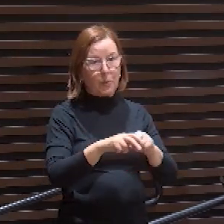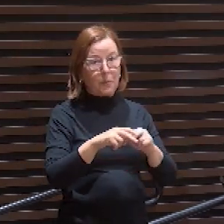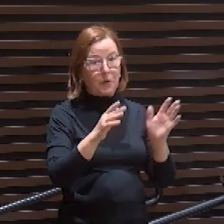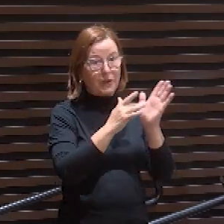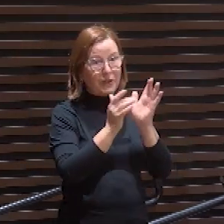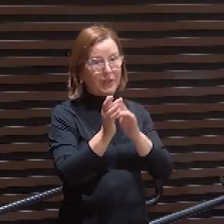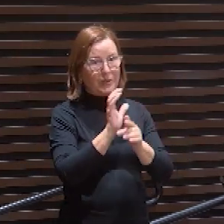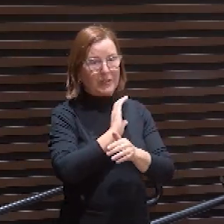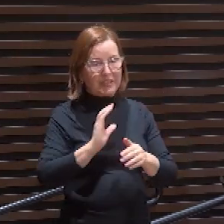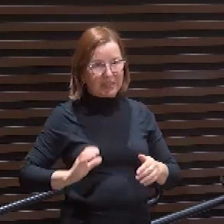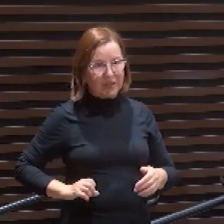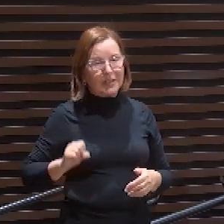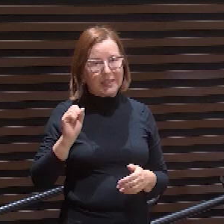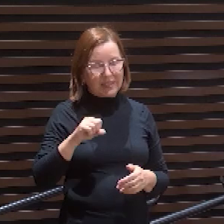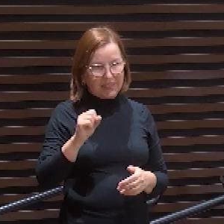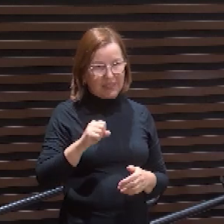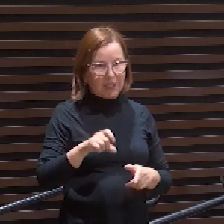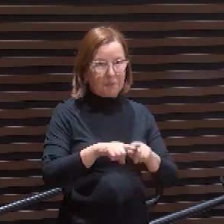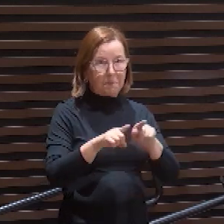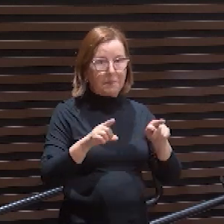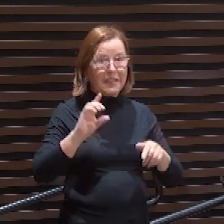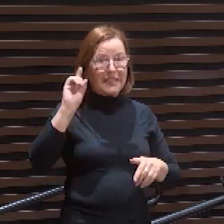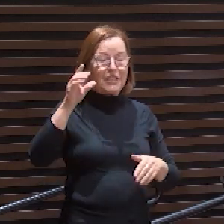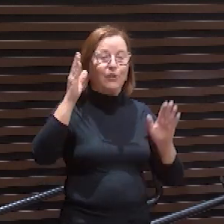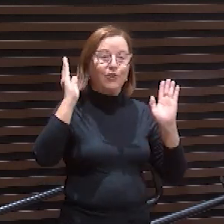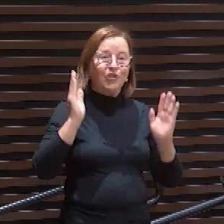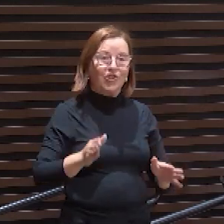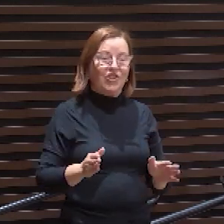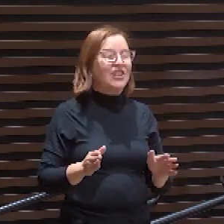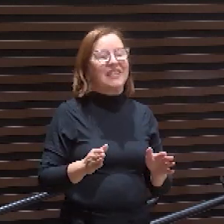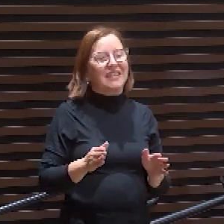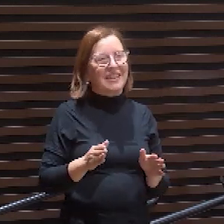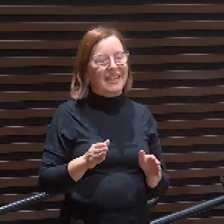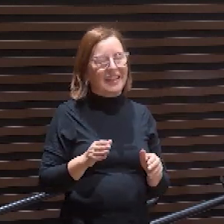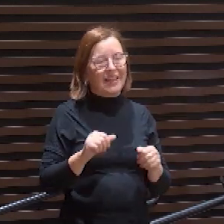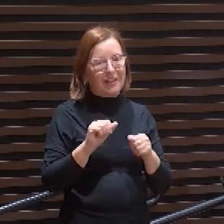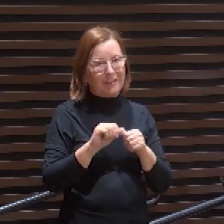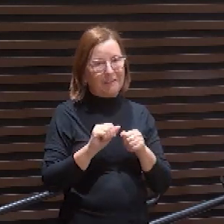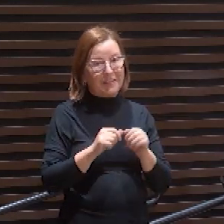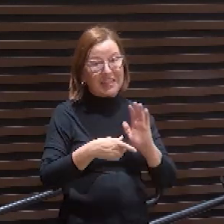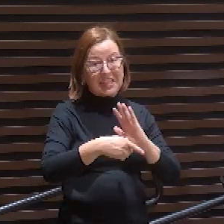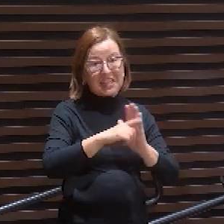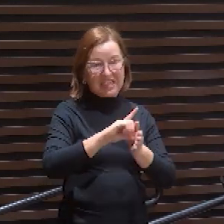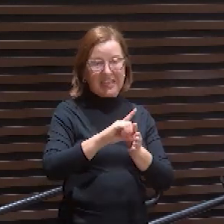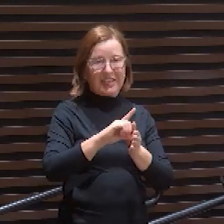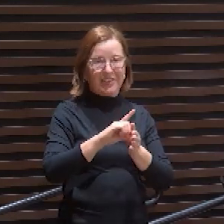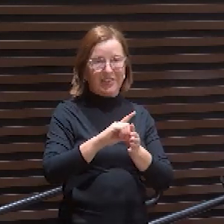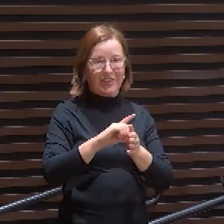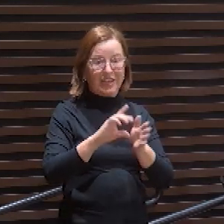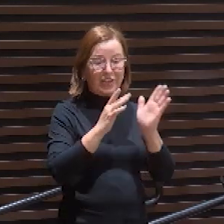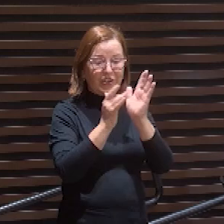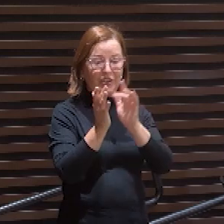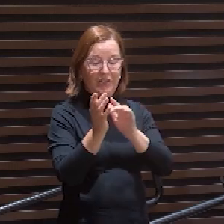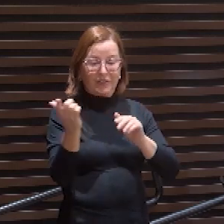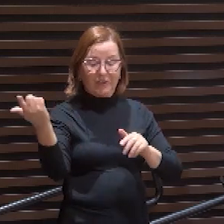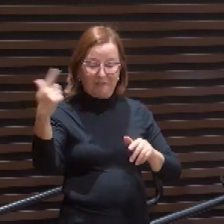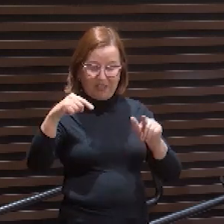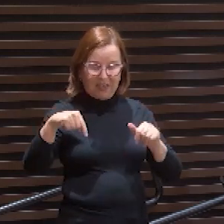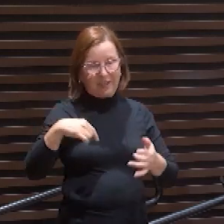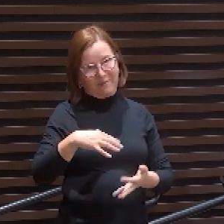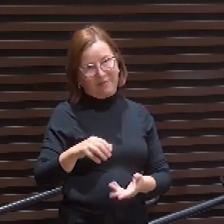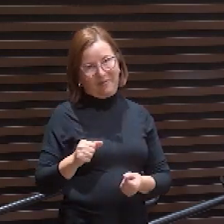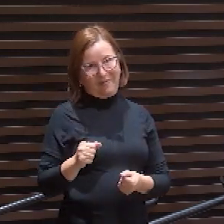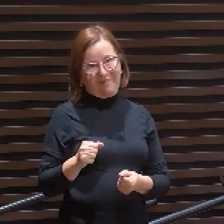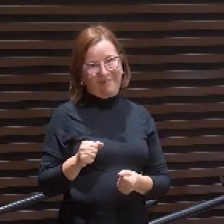ela já está na própria criação, a graça preventiva. E a graça da obra vicária